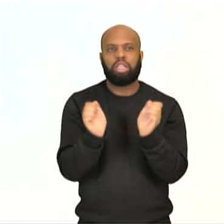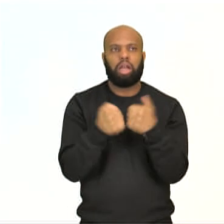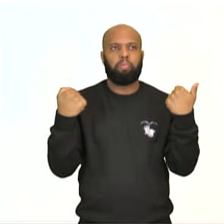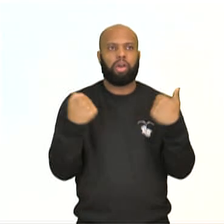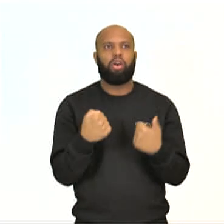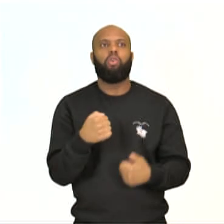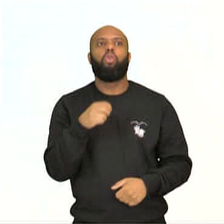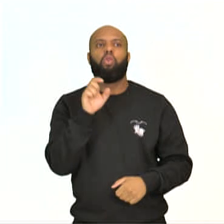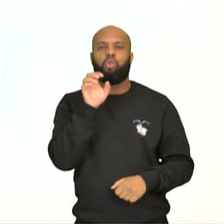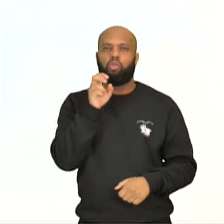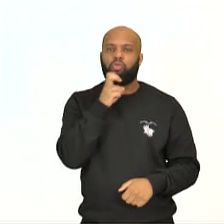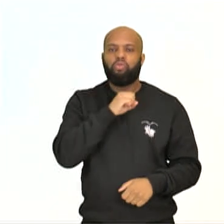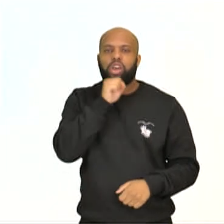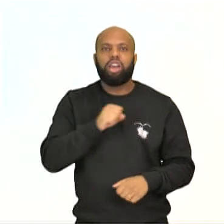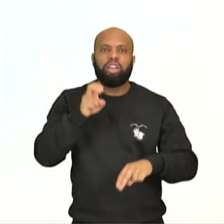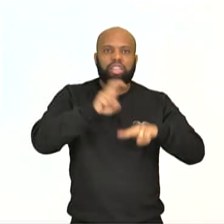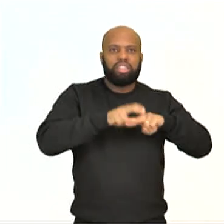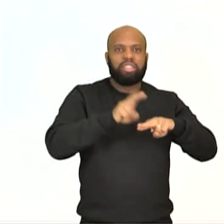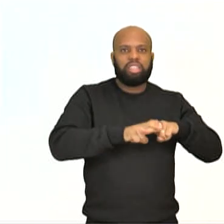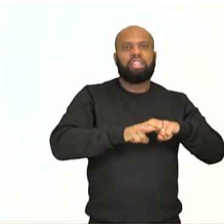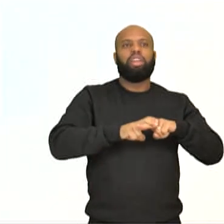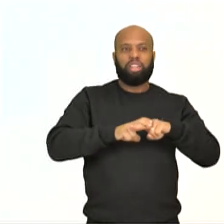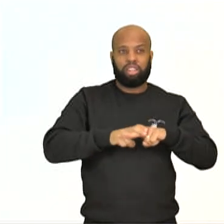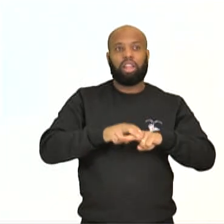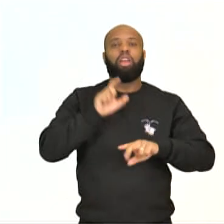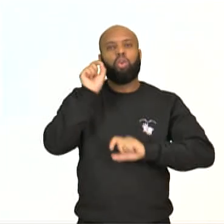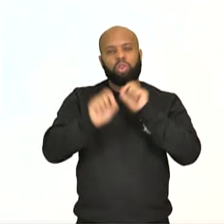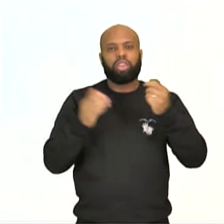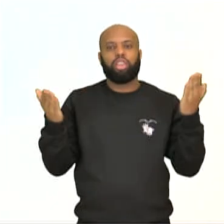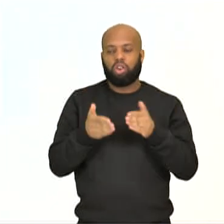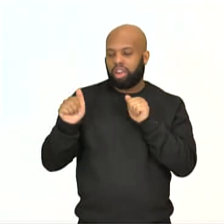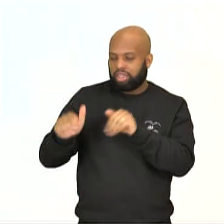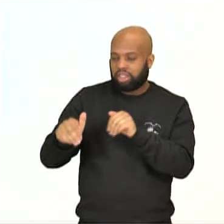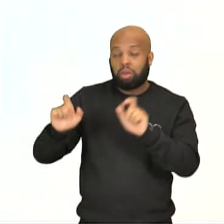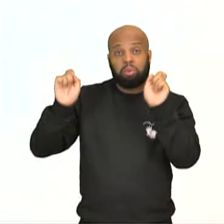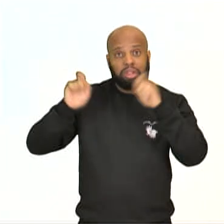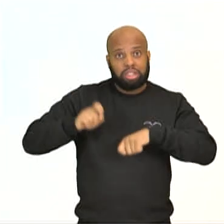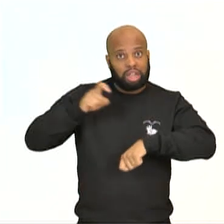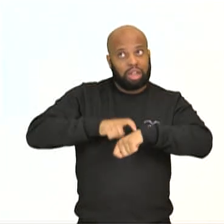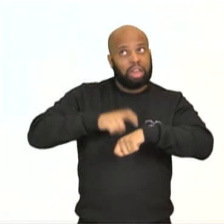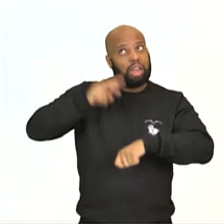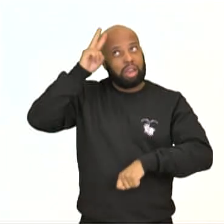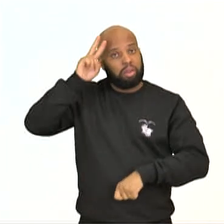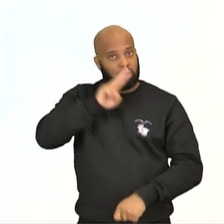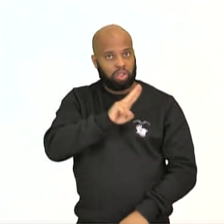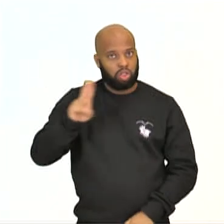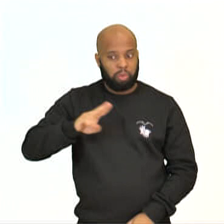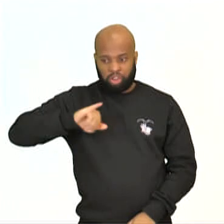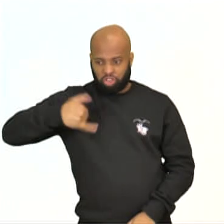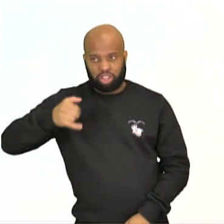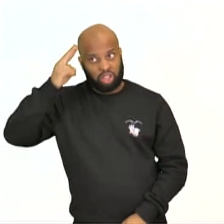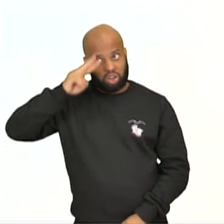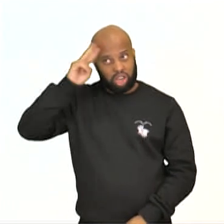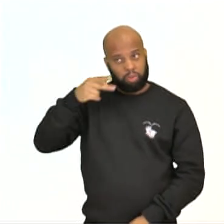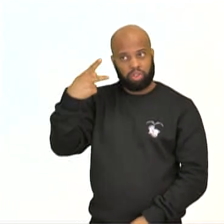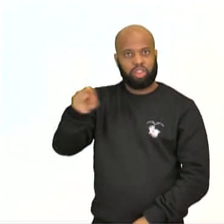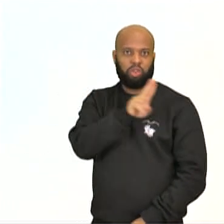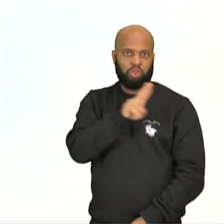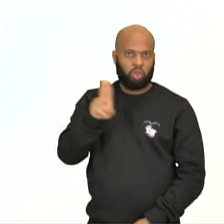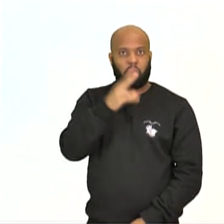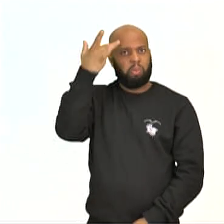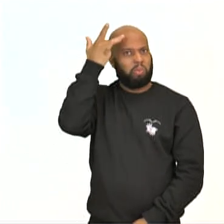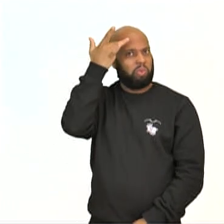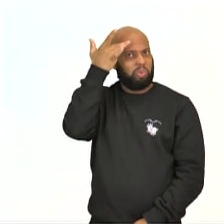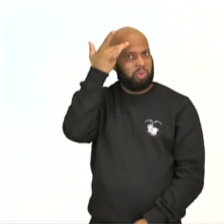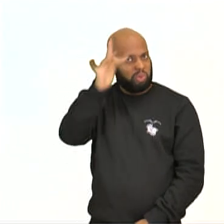A questão agora é setembro. Ainda há tempo para lembrar seu nome. Janeiro, lembro mais seu nome. Já nem